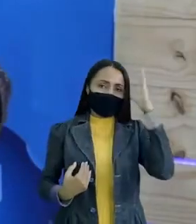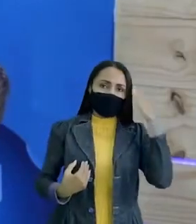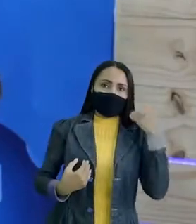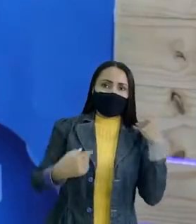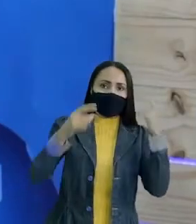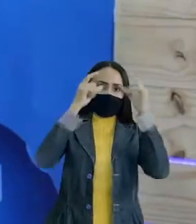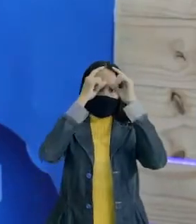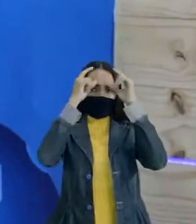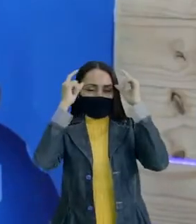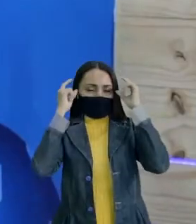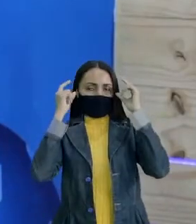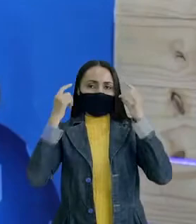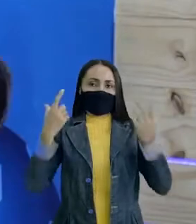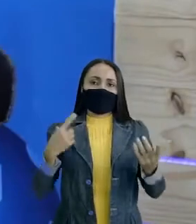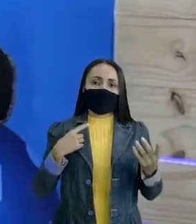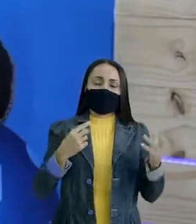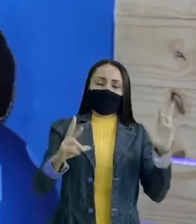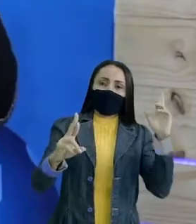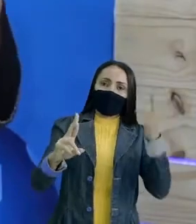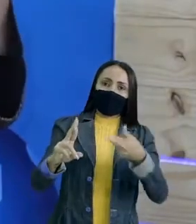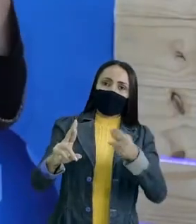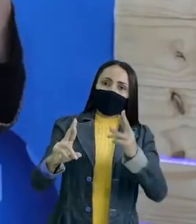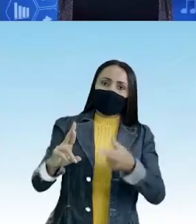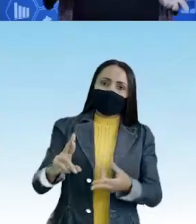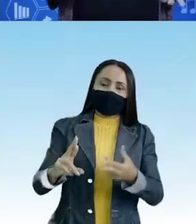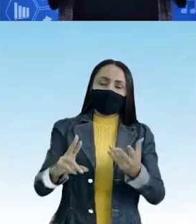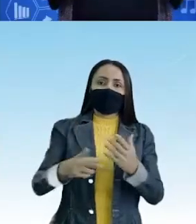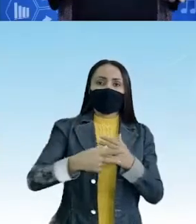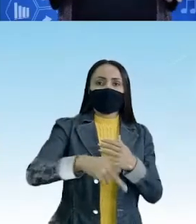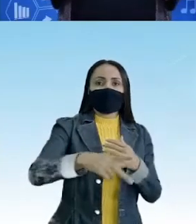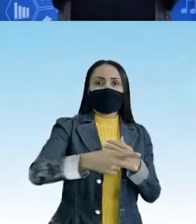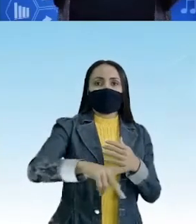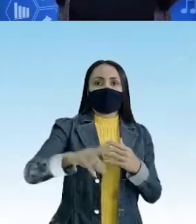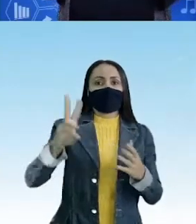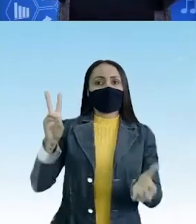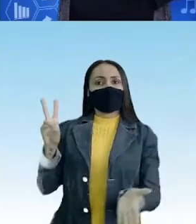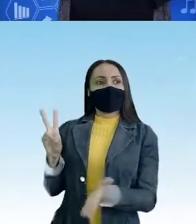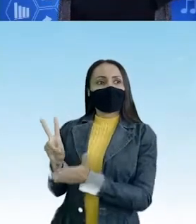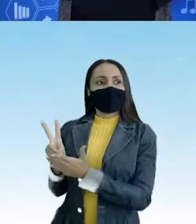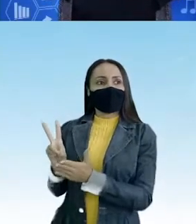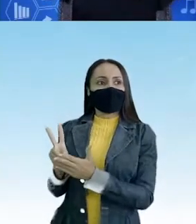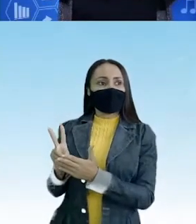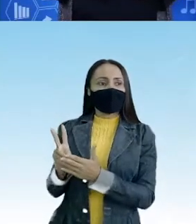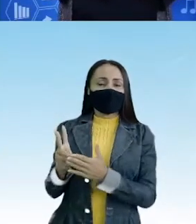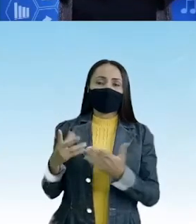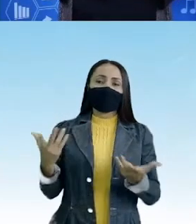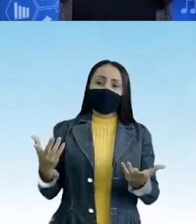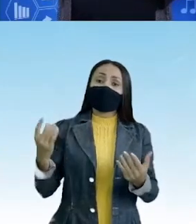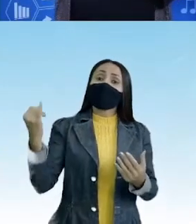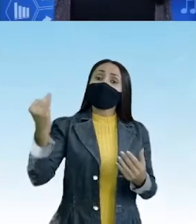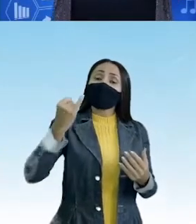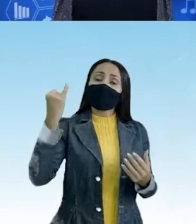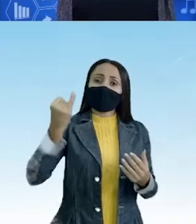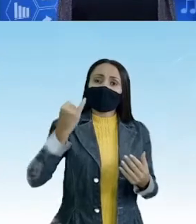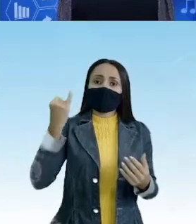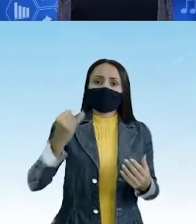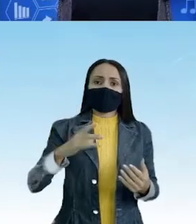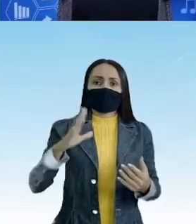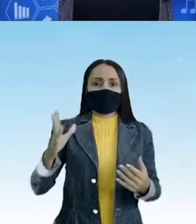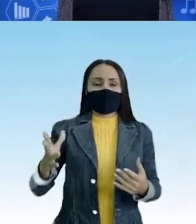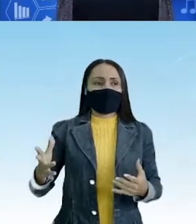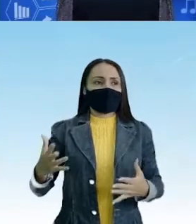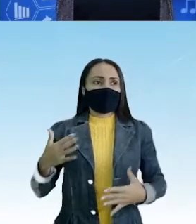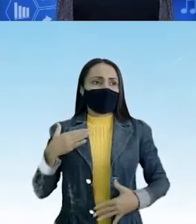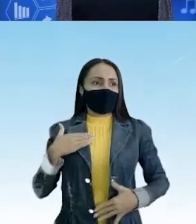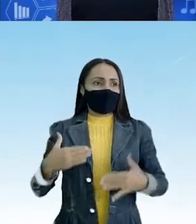enfim. Tudo está representando a sua tribo. Então, tudo isso é importante. Ah, não vou me fantasiar de índio.